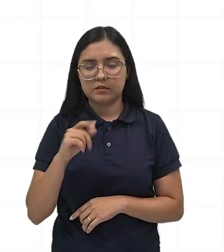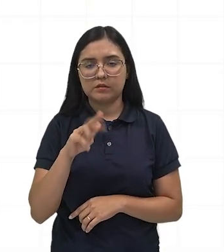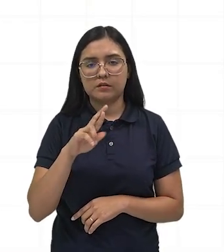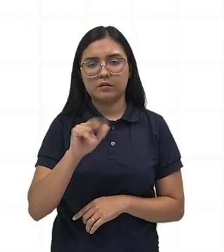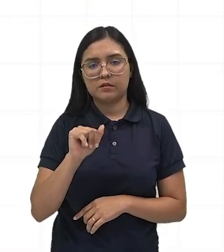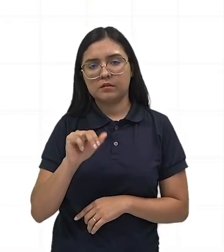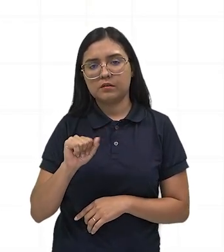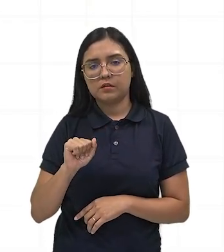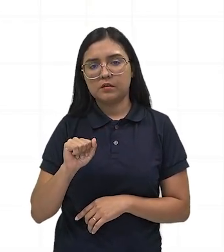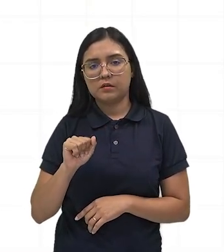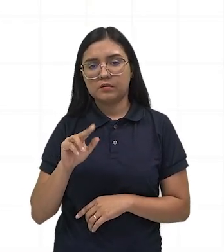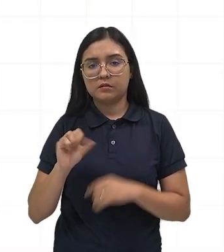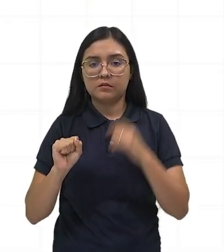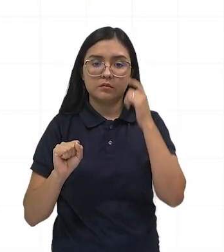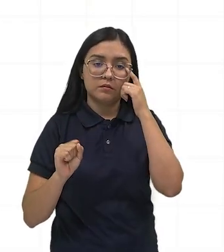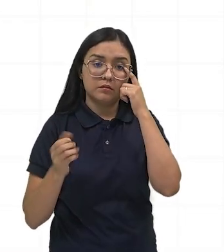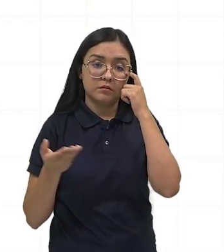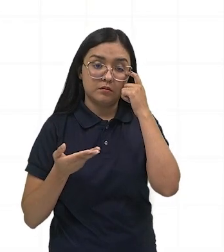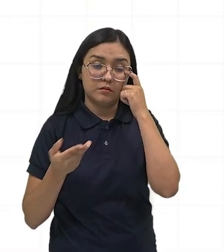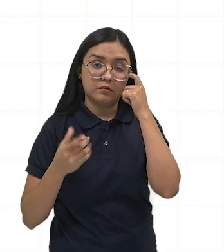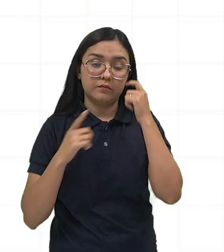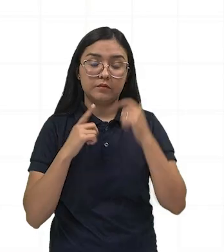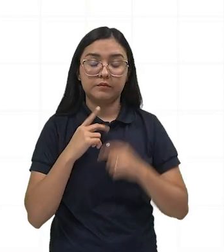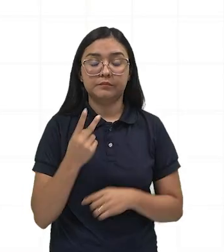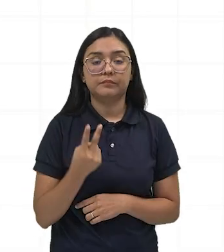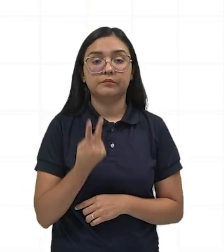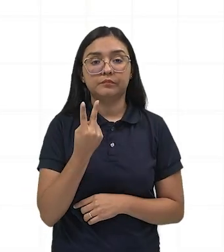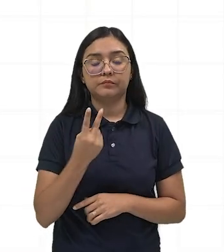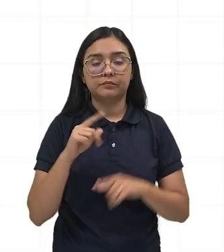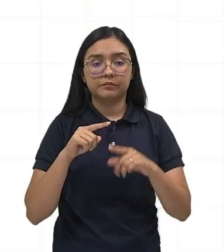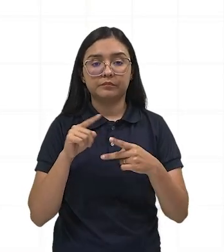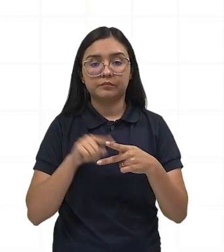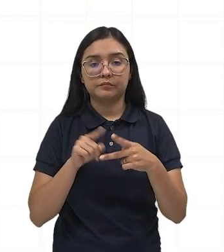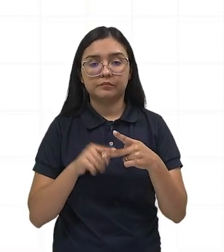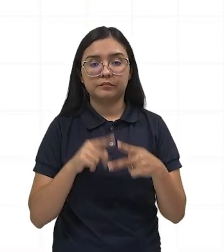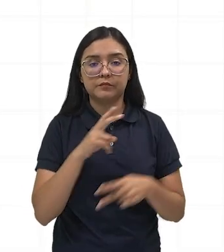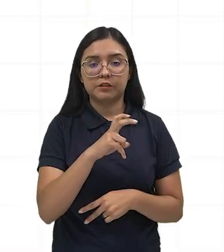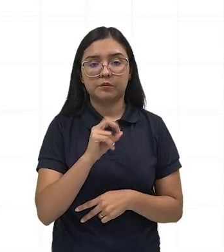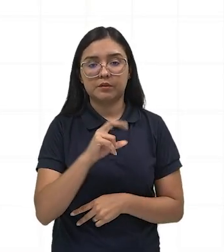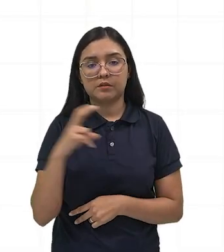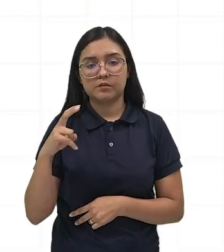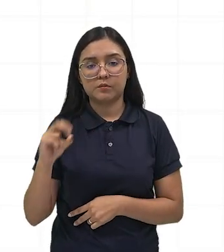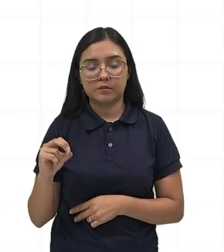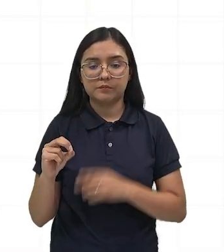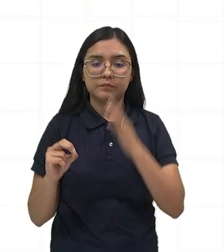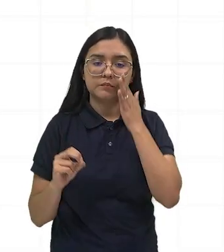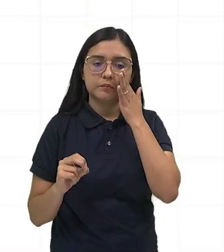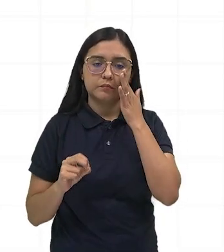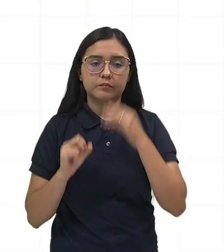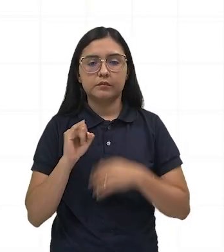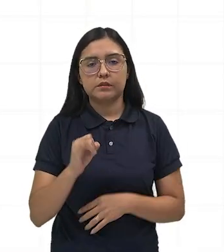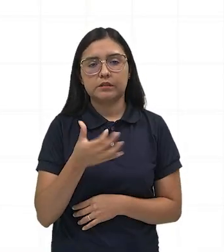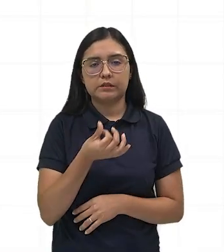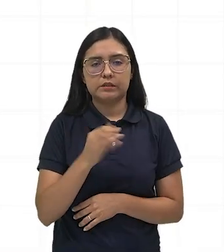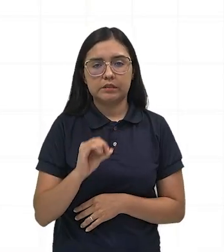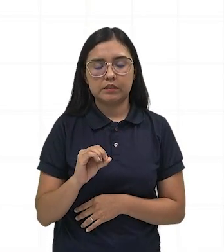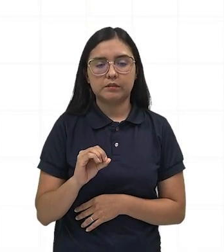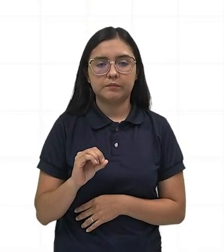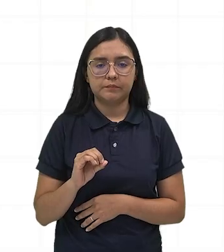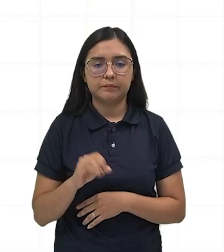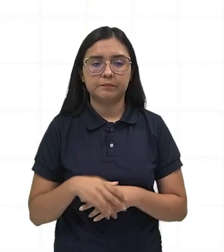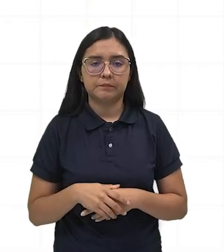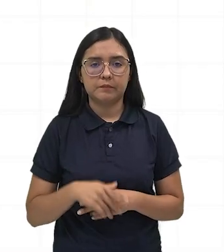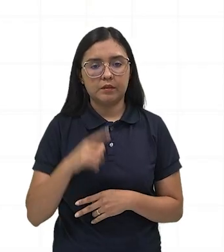cortado pela bissetriz, significa que agora eu vou ter dois ângulos de 50 graus. Se o meu ângulo media 60 graus,